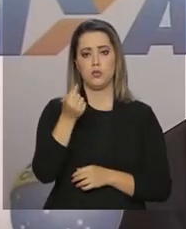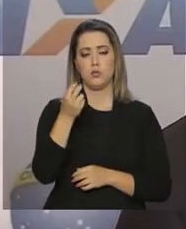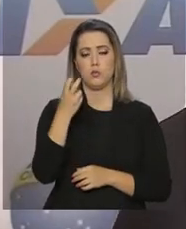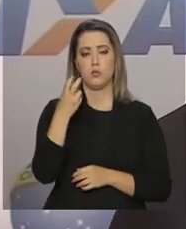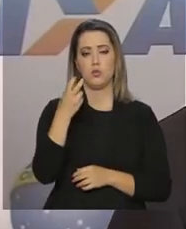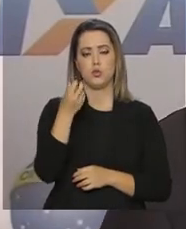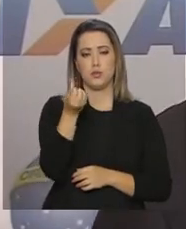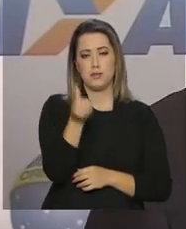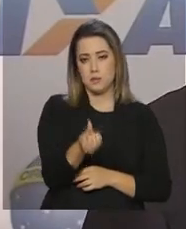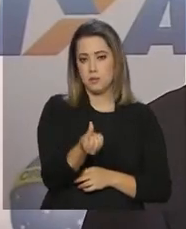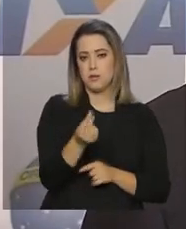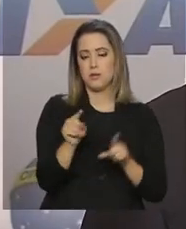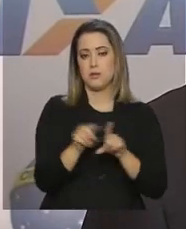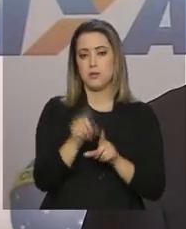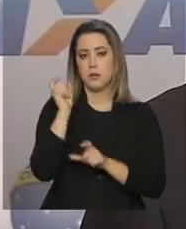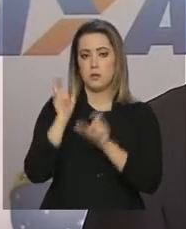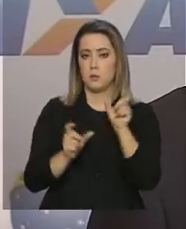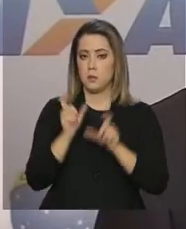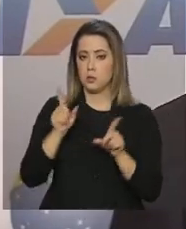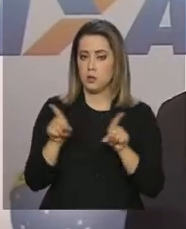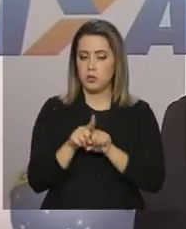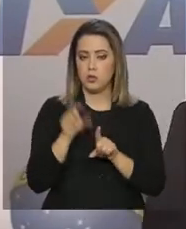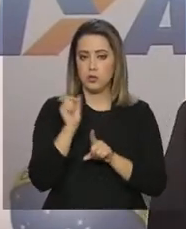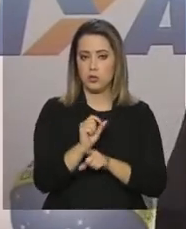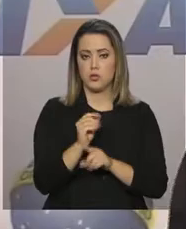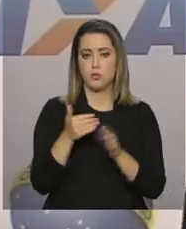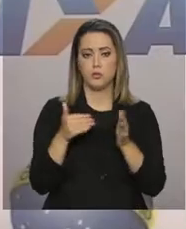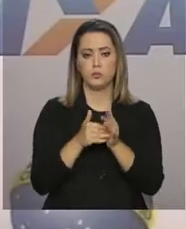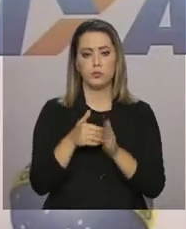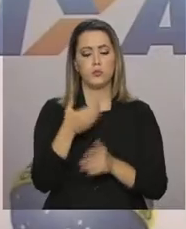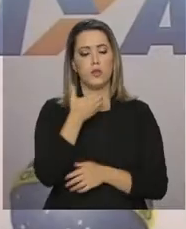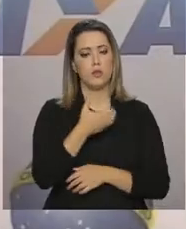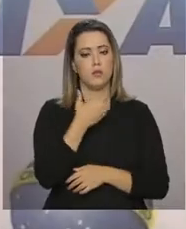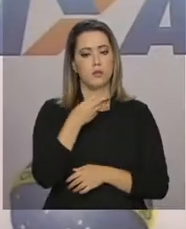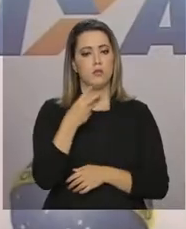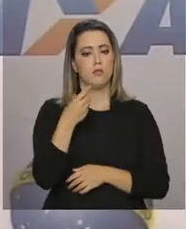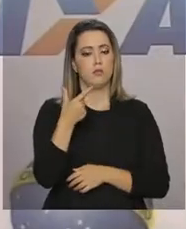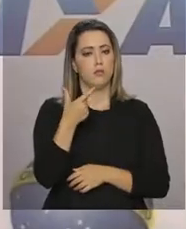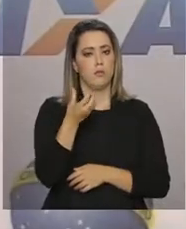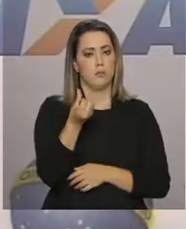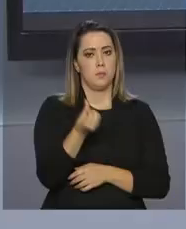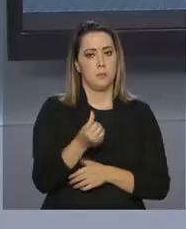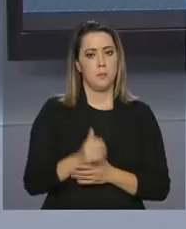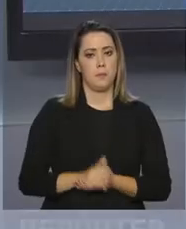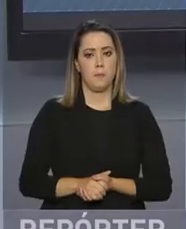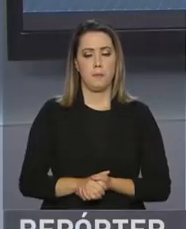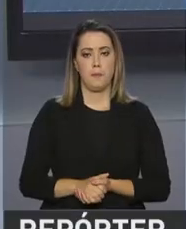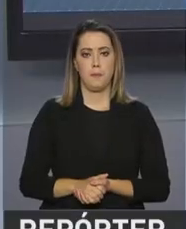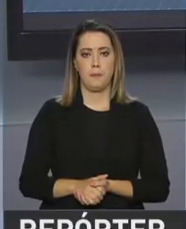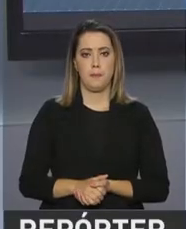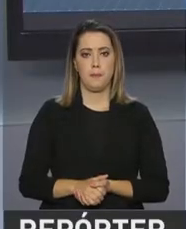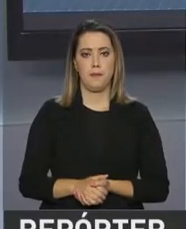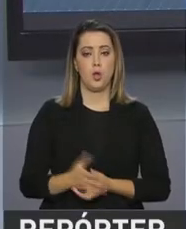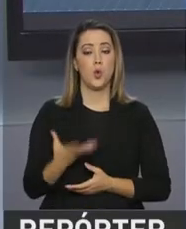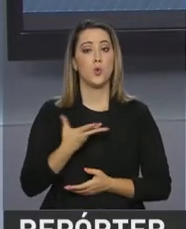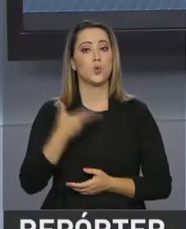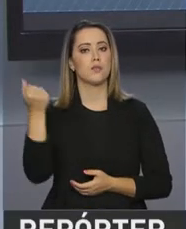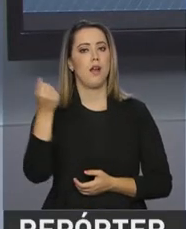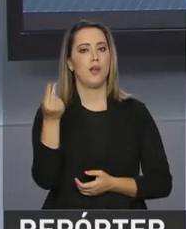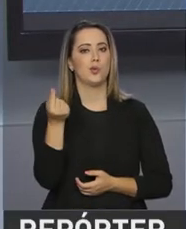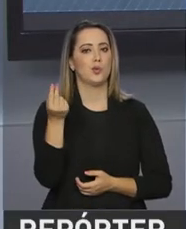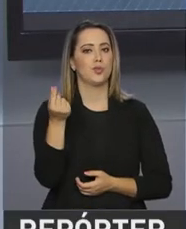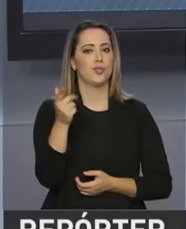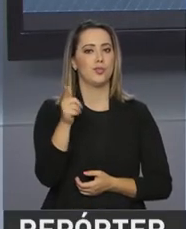todo trabalhador aquele que tinha conta até 31 de dezembro de 2016 e os saques das contas